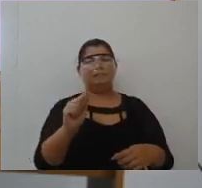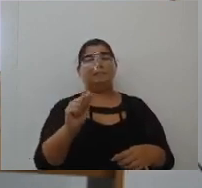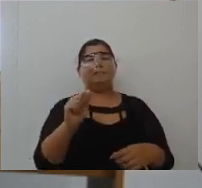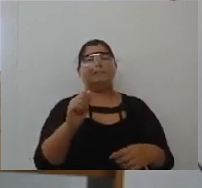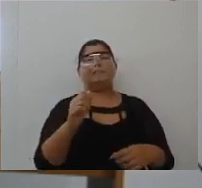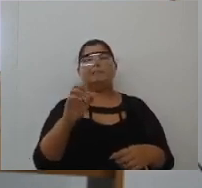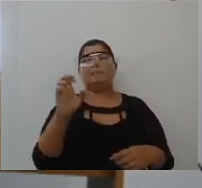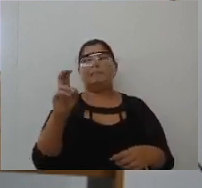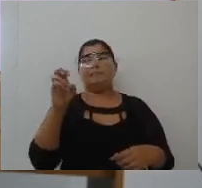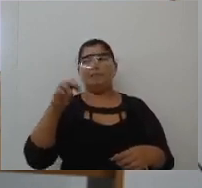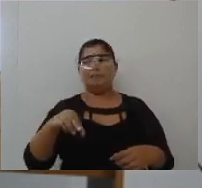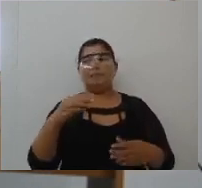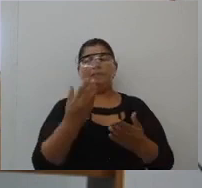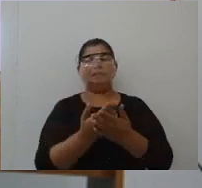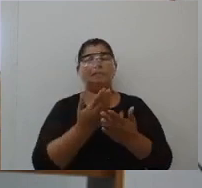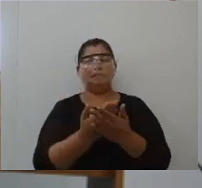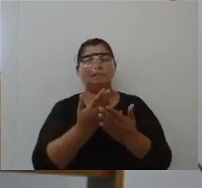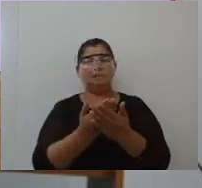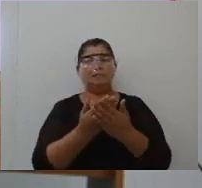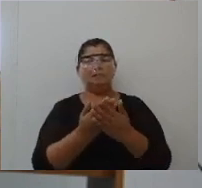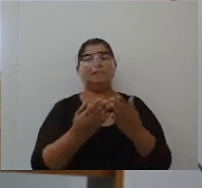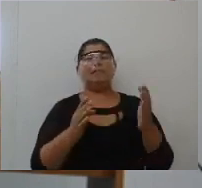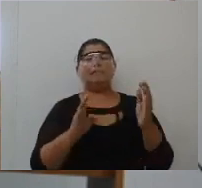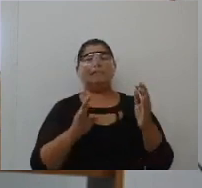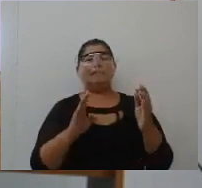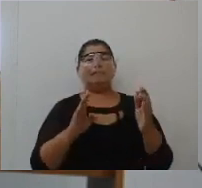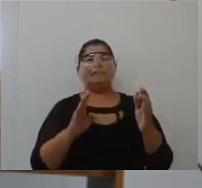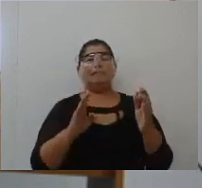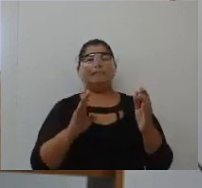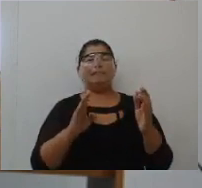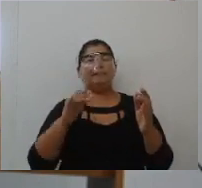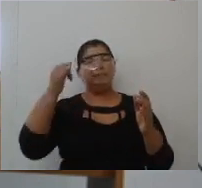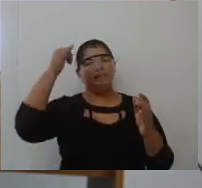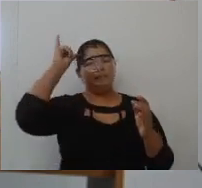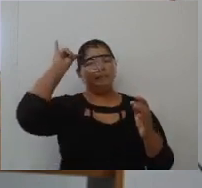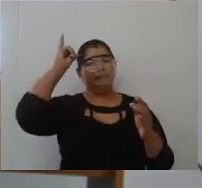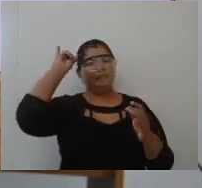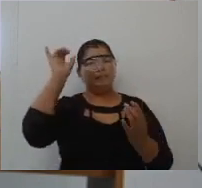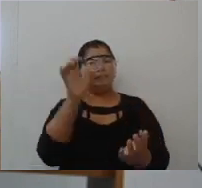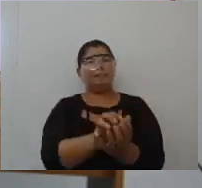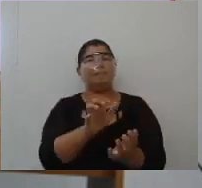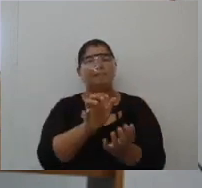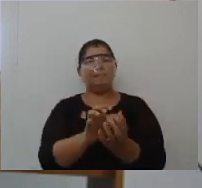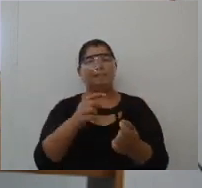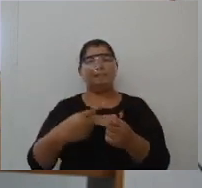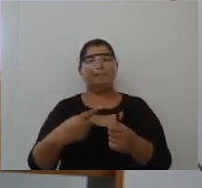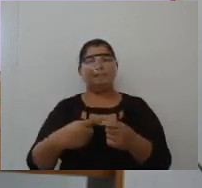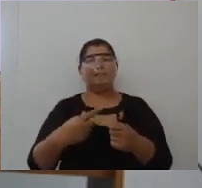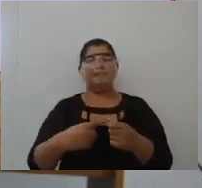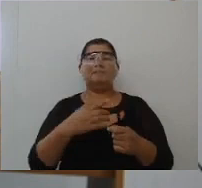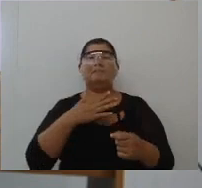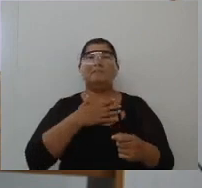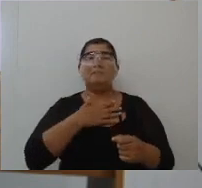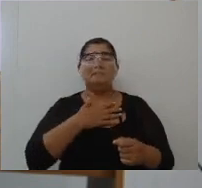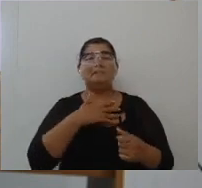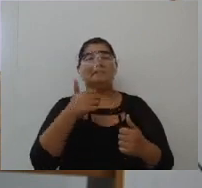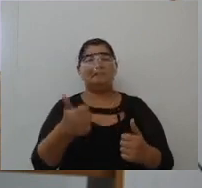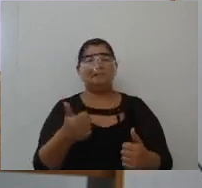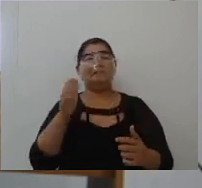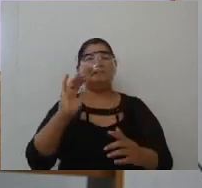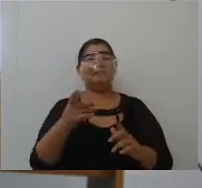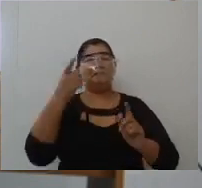Cônego Alexandre Cavalcante, Bezerros, Pernambuco. Gosto de Bezerros, viu? Gosto. Já brinquei um carnaval em